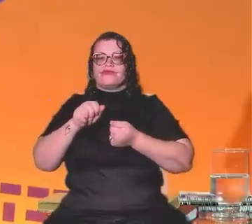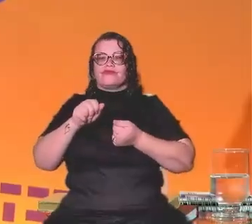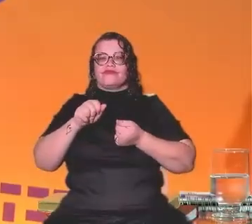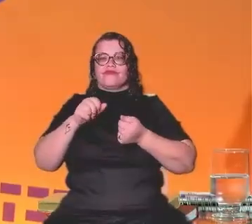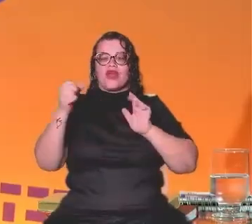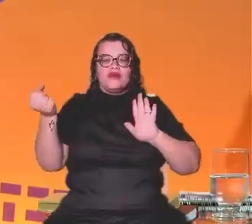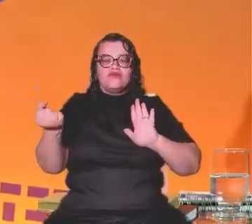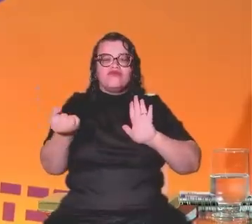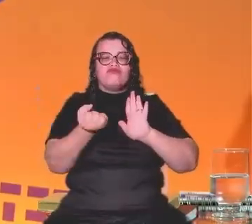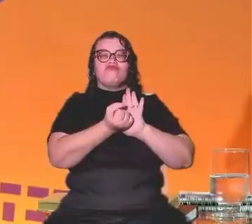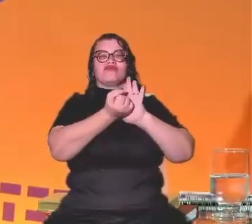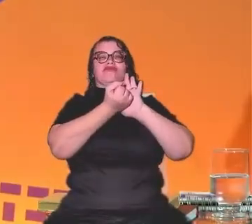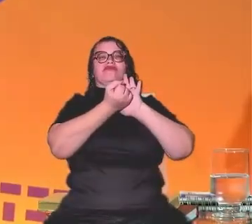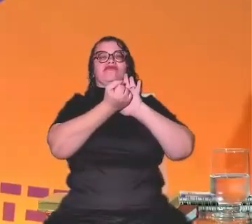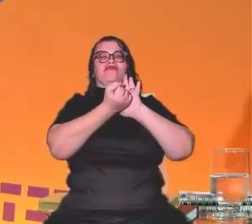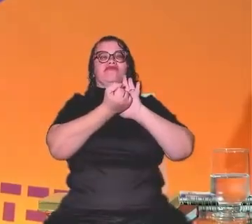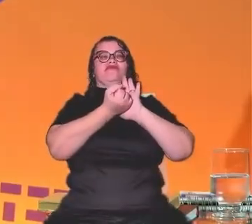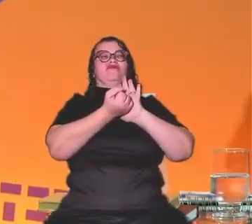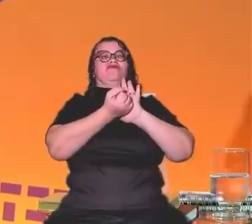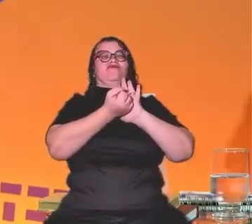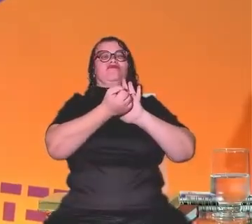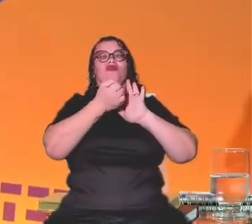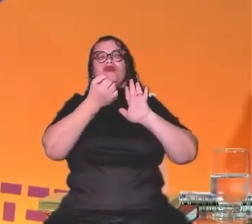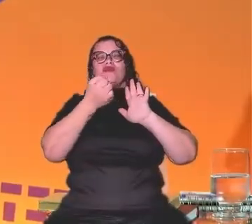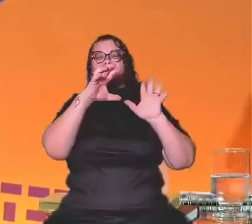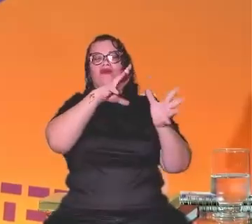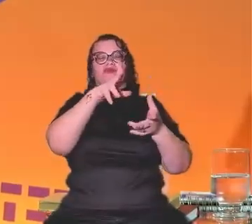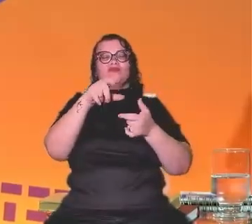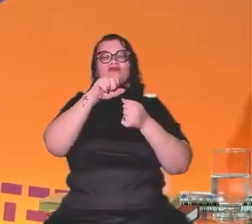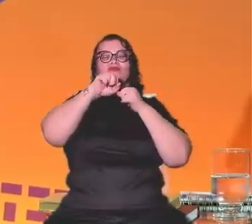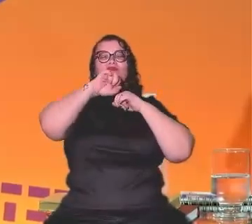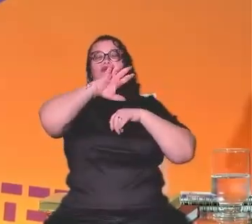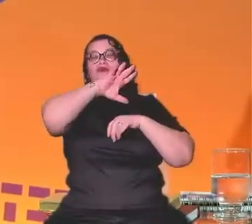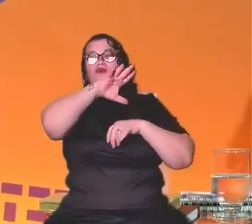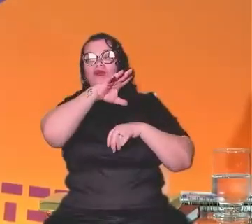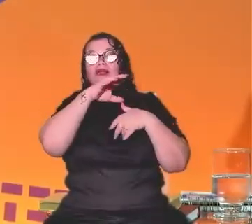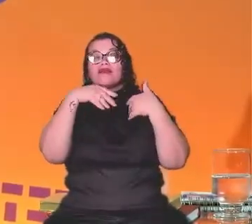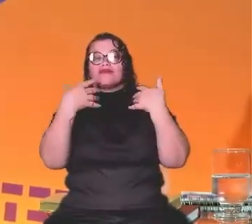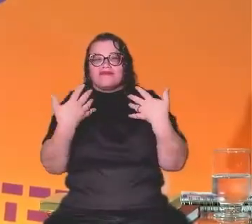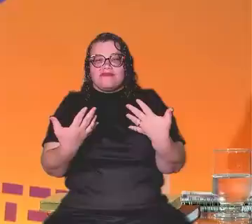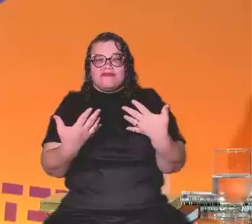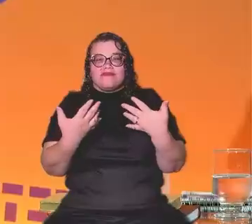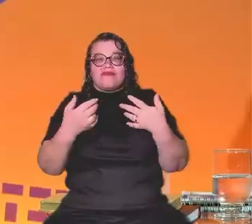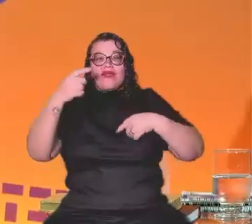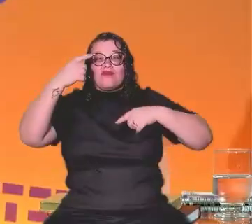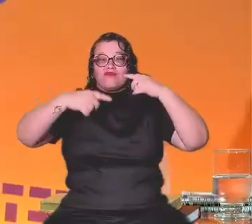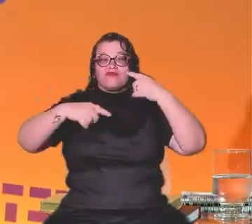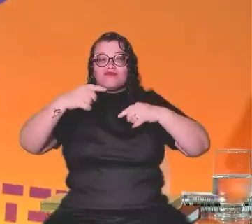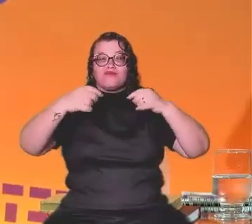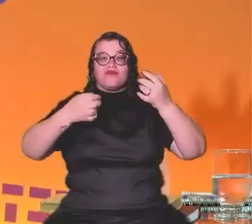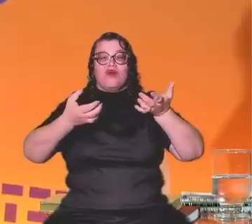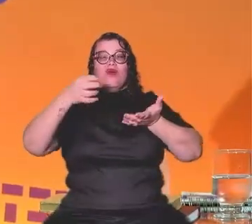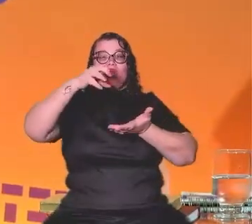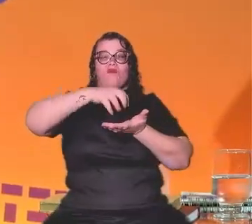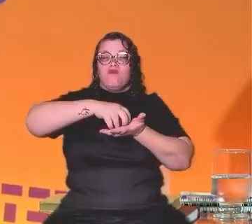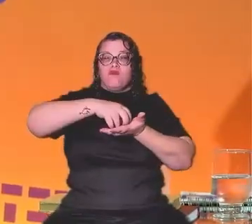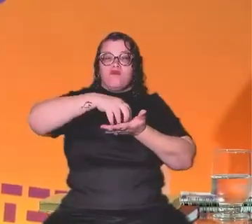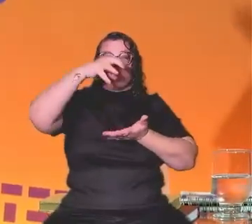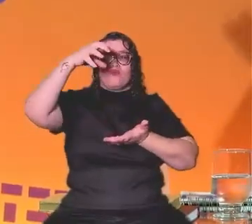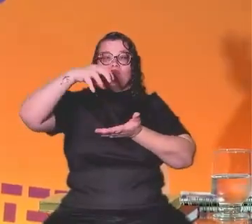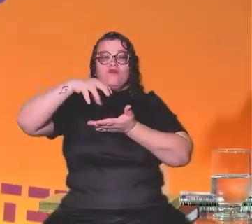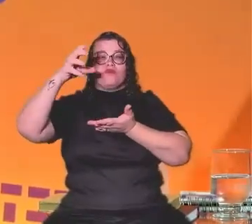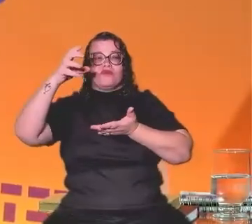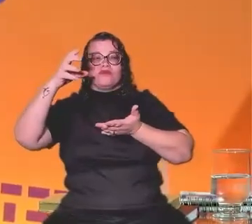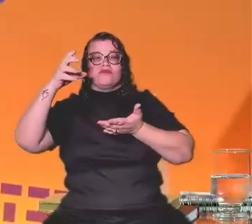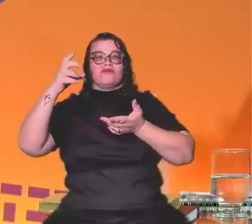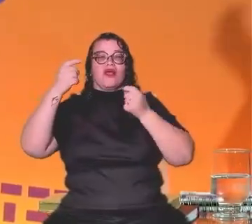mundialmente uma catástrofe, né? E muita coisa acontecendo. As bombas de Hiroshima, Nagasaki, no